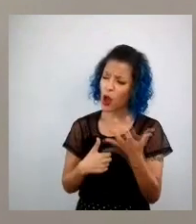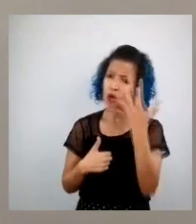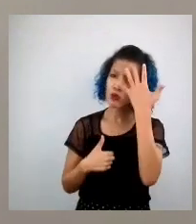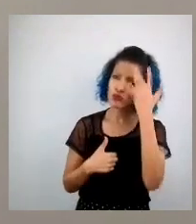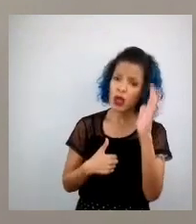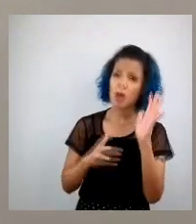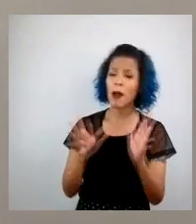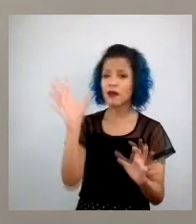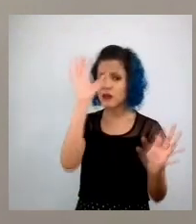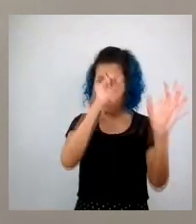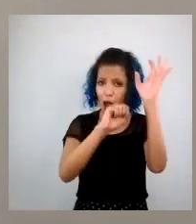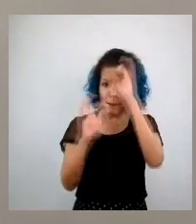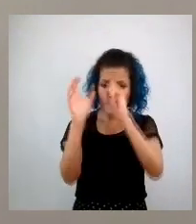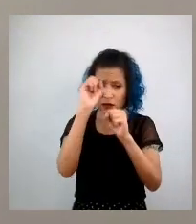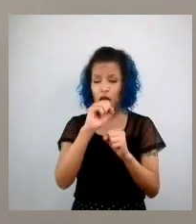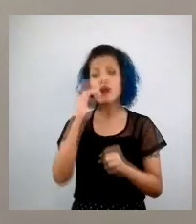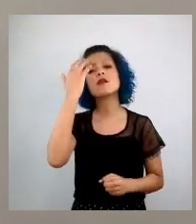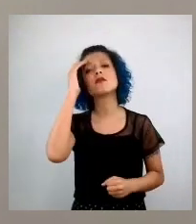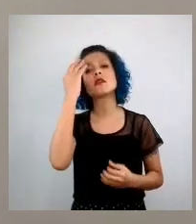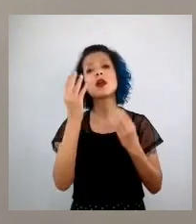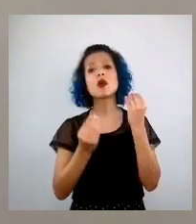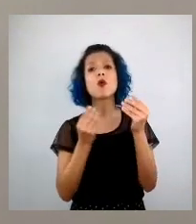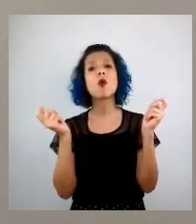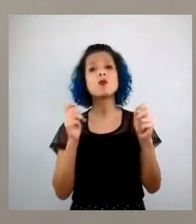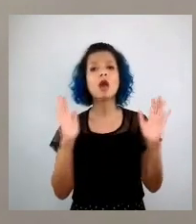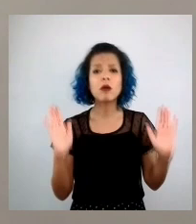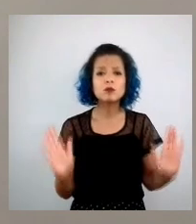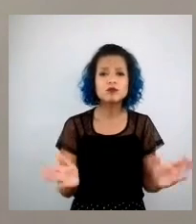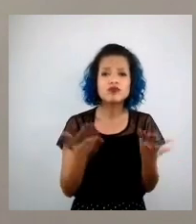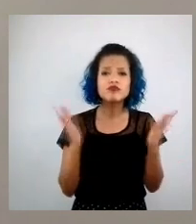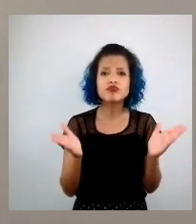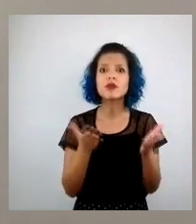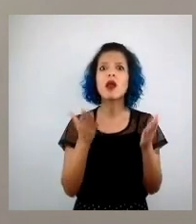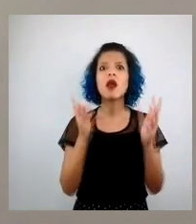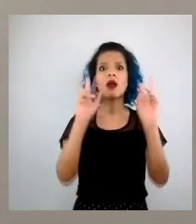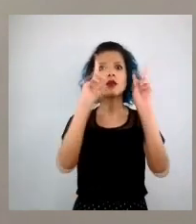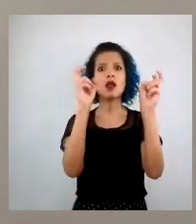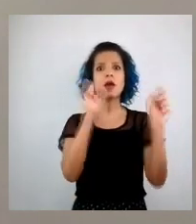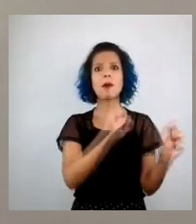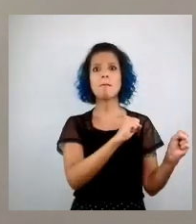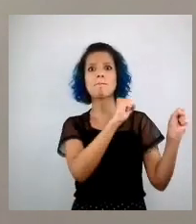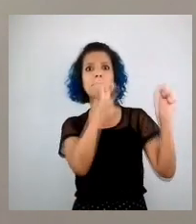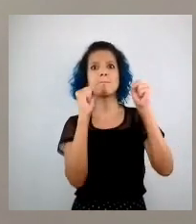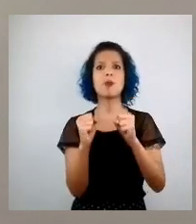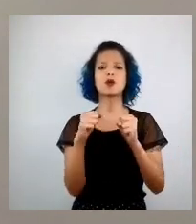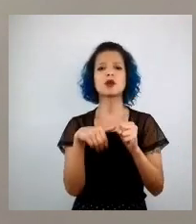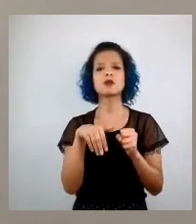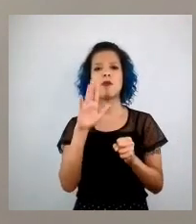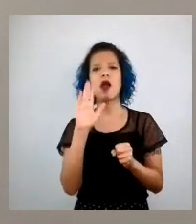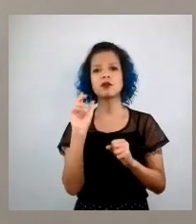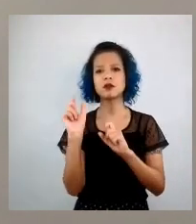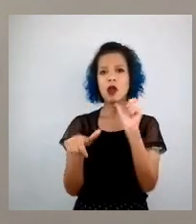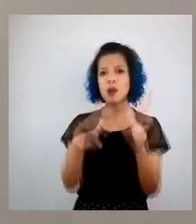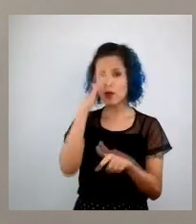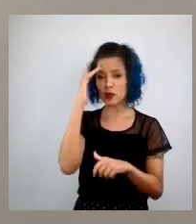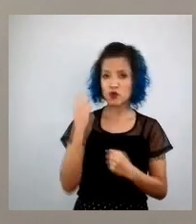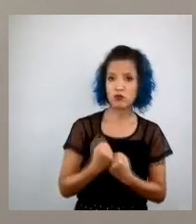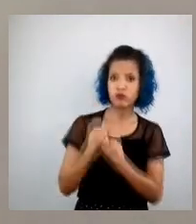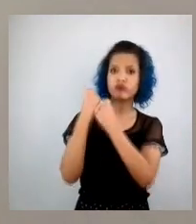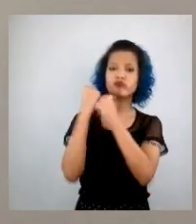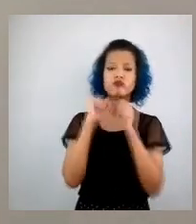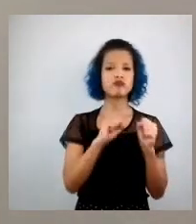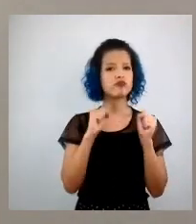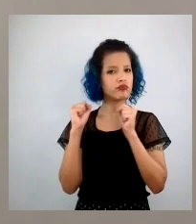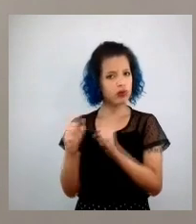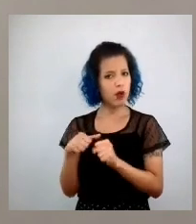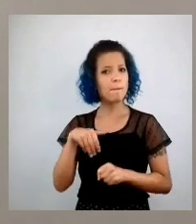para potencializar determinados temas, determinadas pessoas, como você pode agregar trazendo aquela pessoa ali para dentro. Porque, assim,